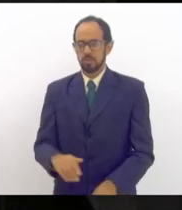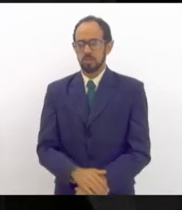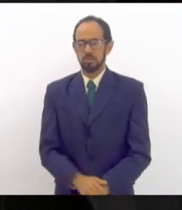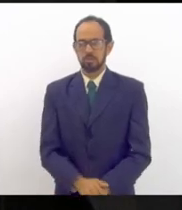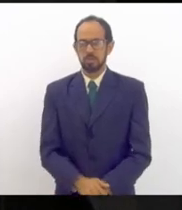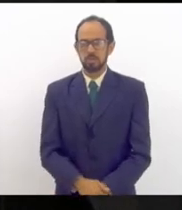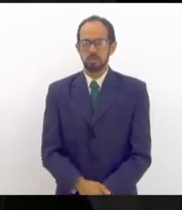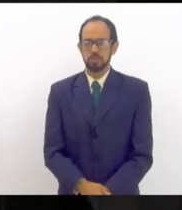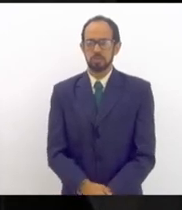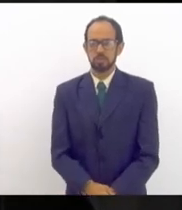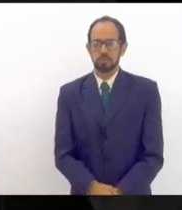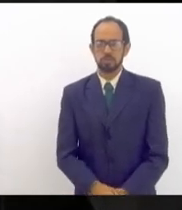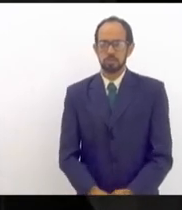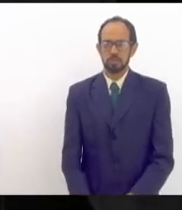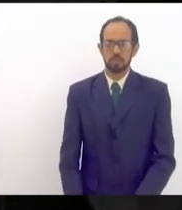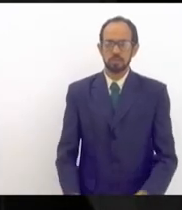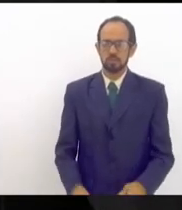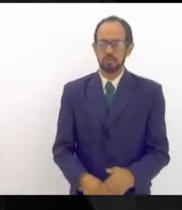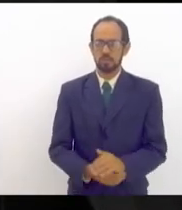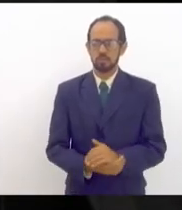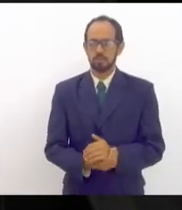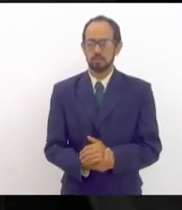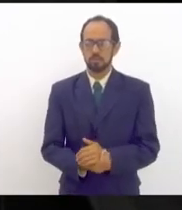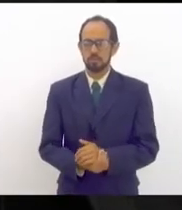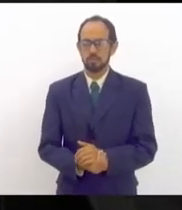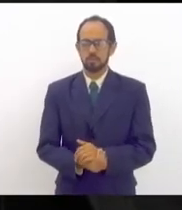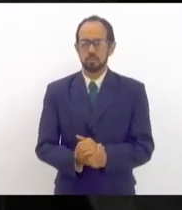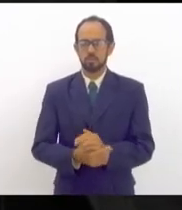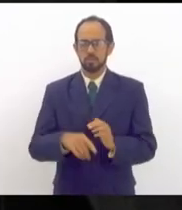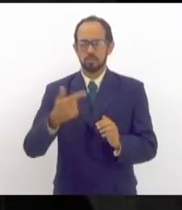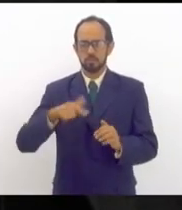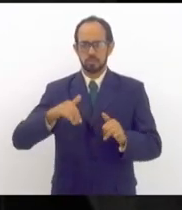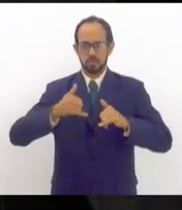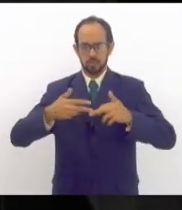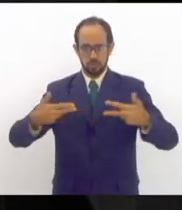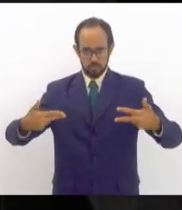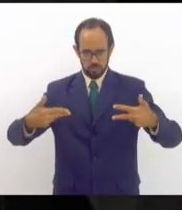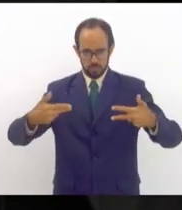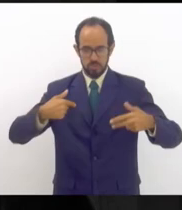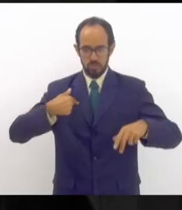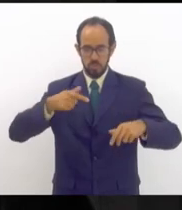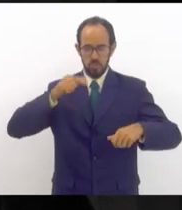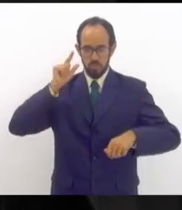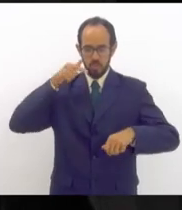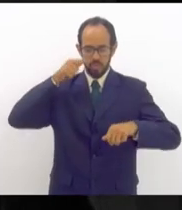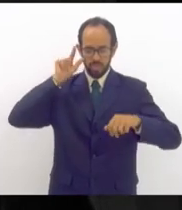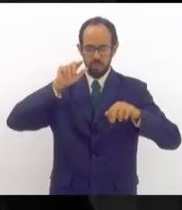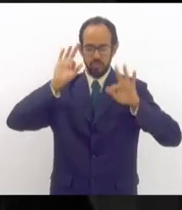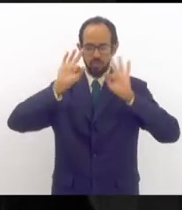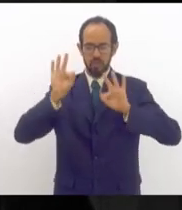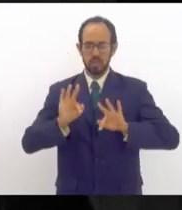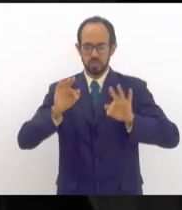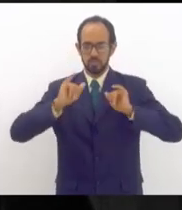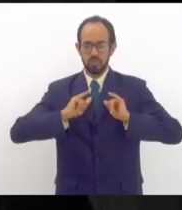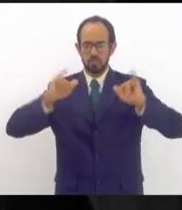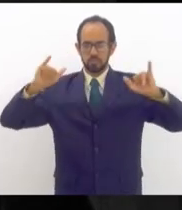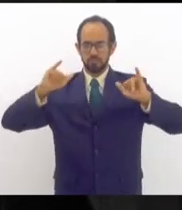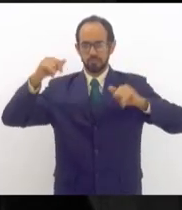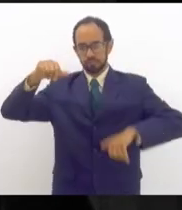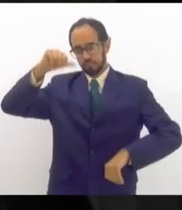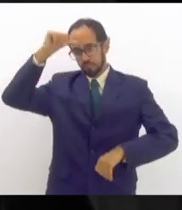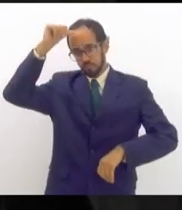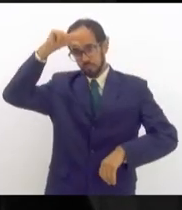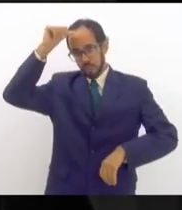que eu gostaria de fazer o registro Ontem eu fui dormir feliz com a publicação do governador